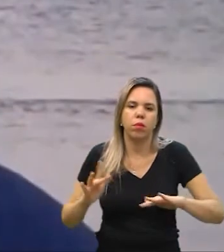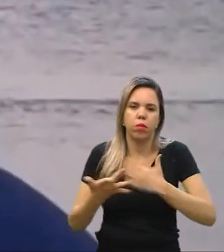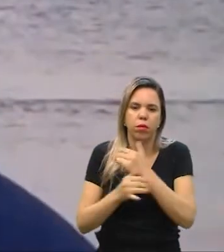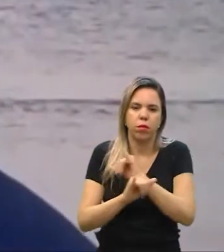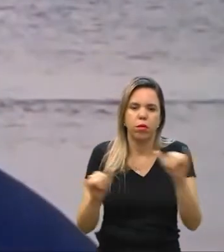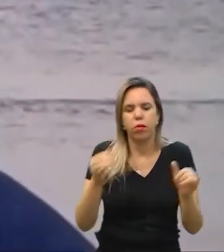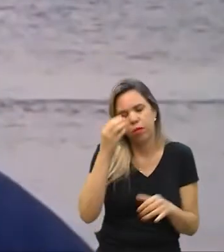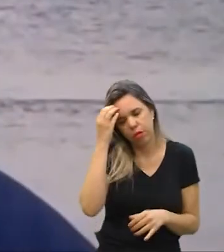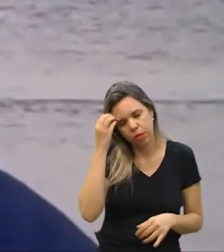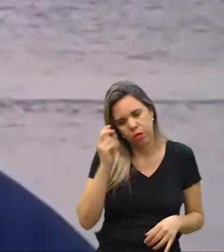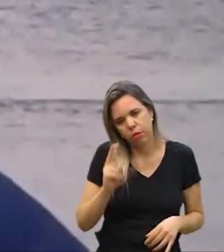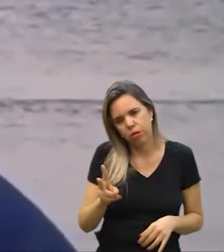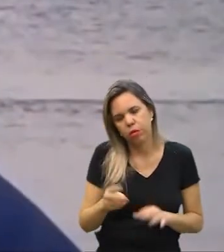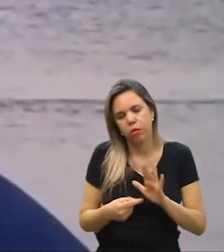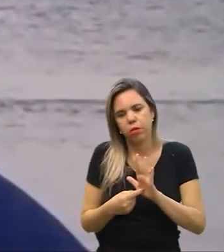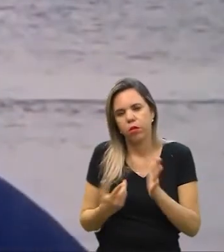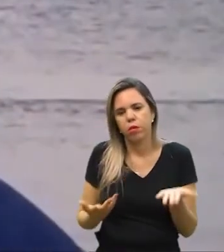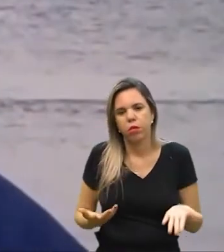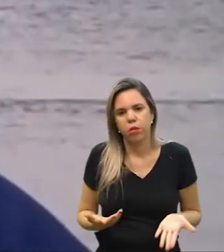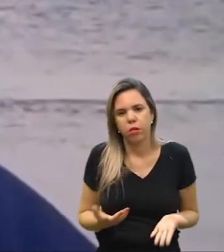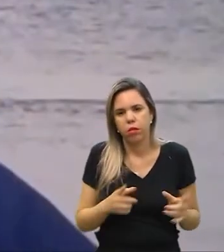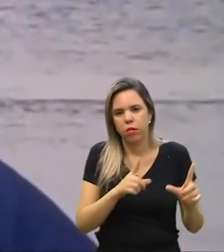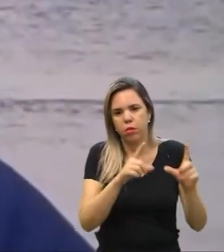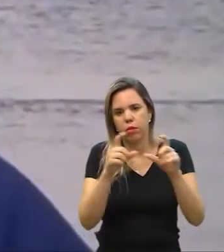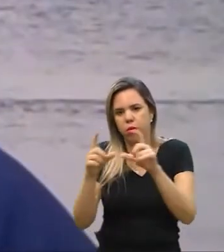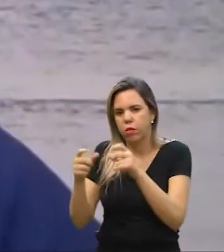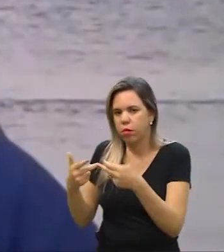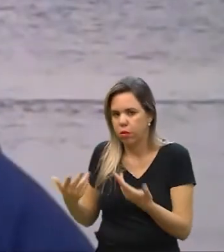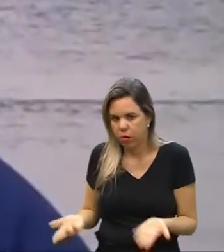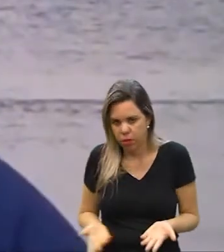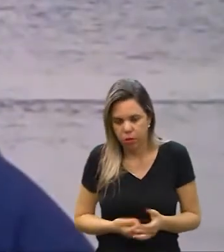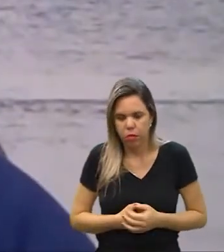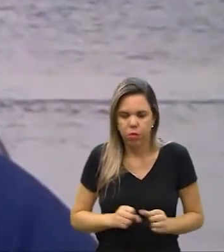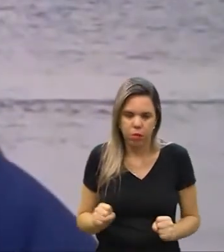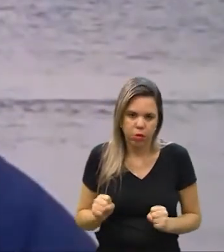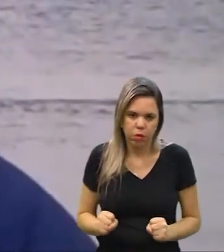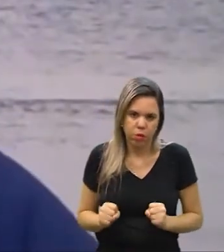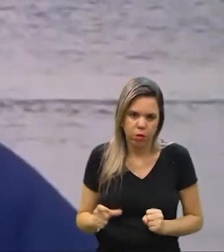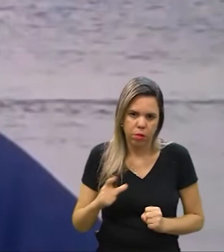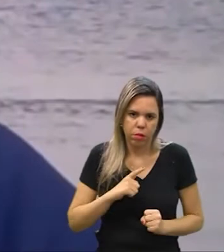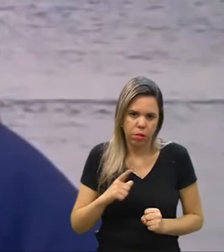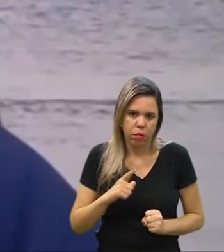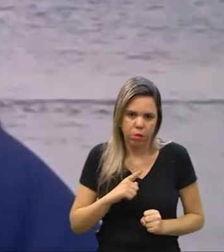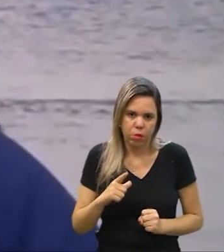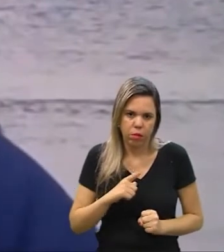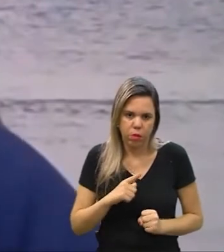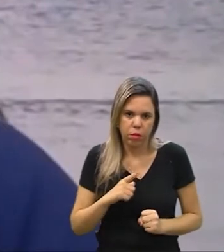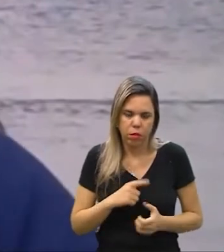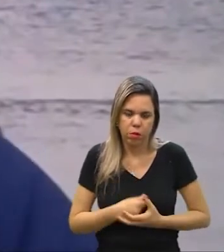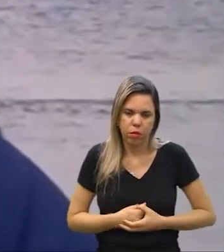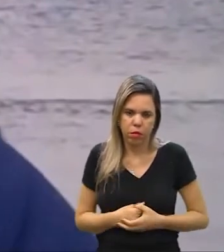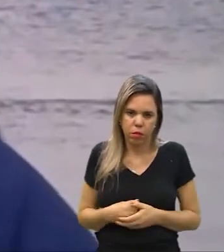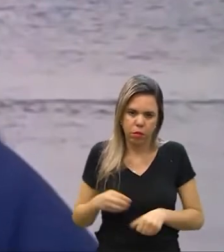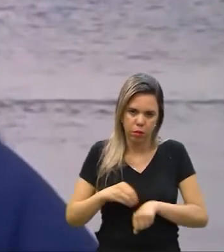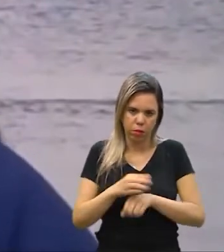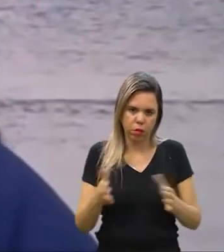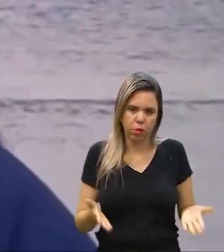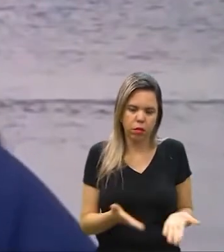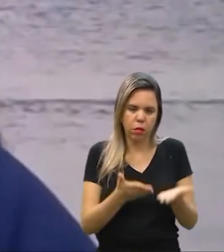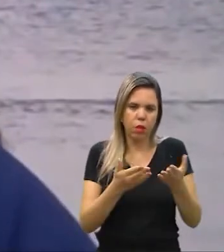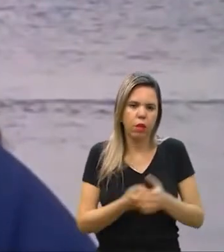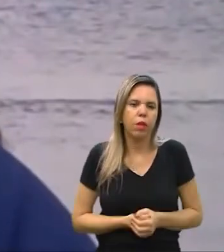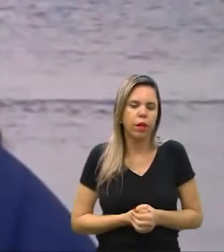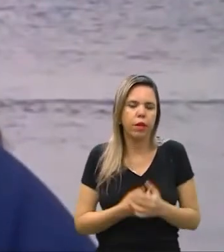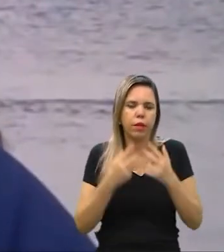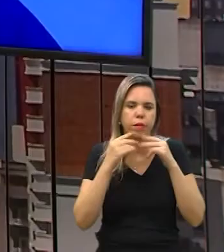sociais, toda hora aparecendo e tirando fotos e tudo, pode ser que tenha trazido